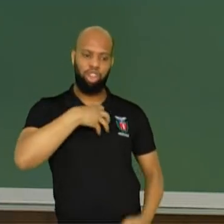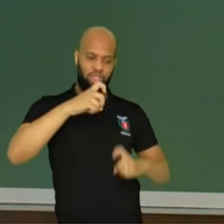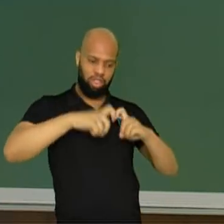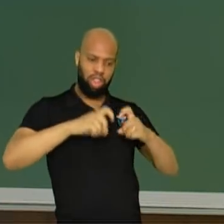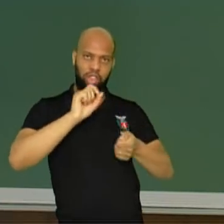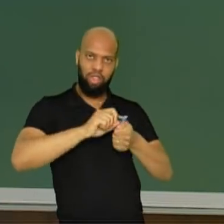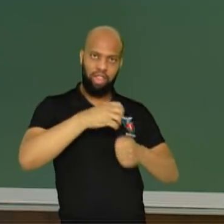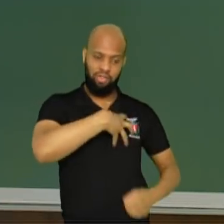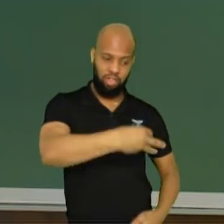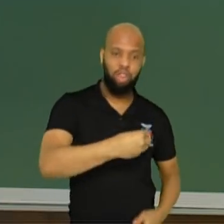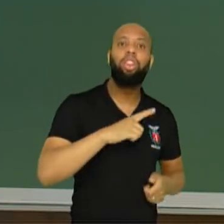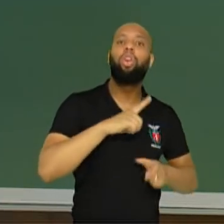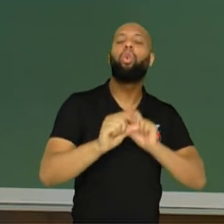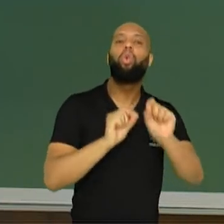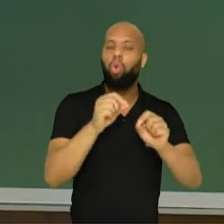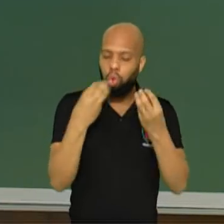delas.